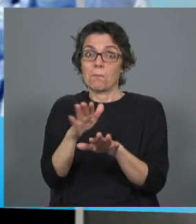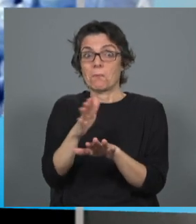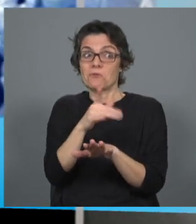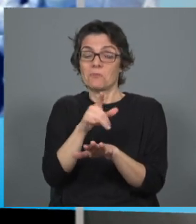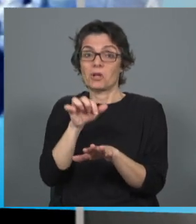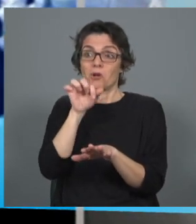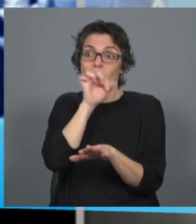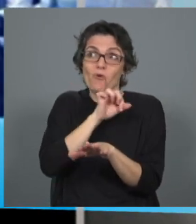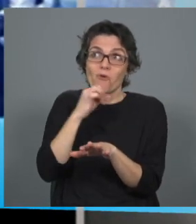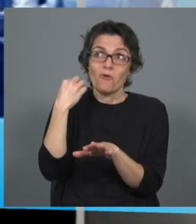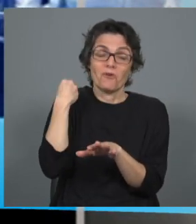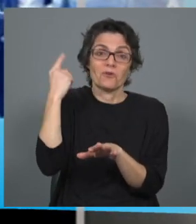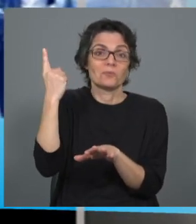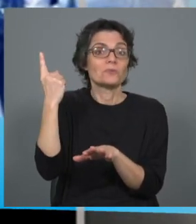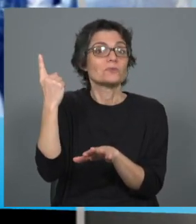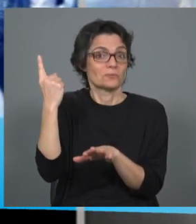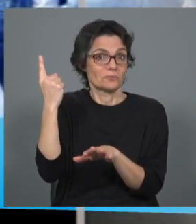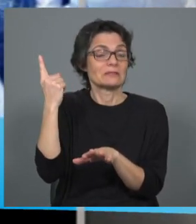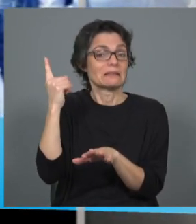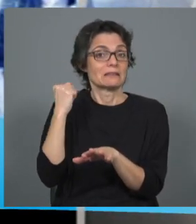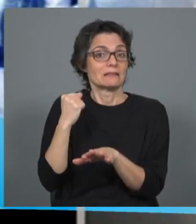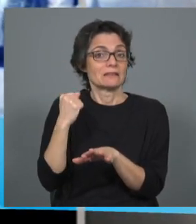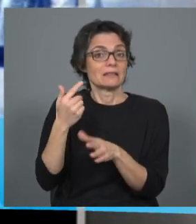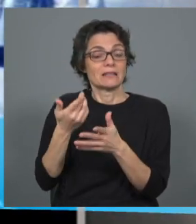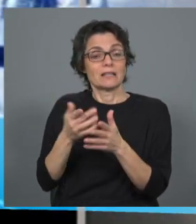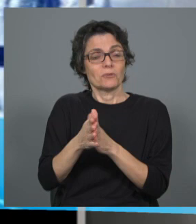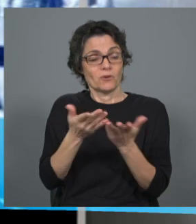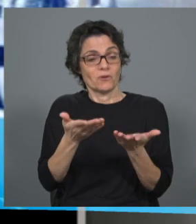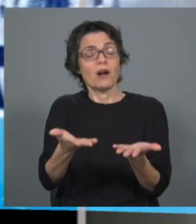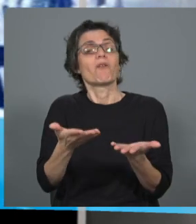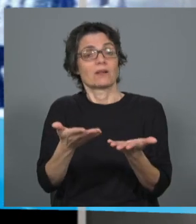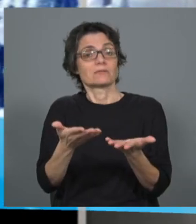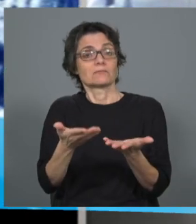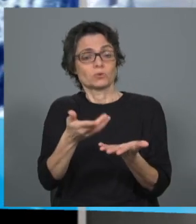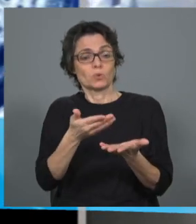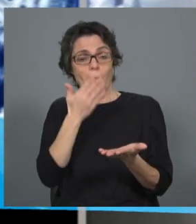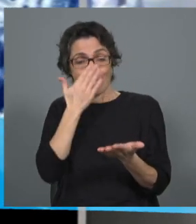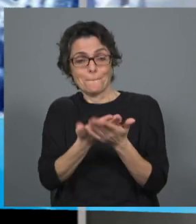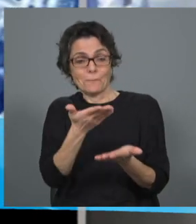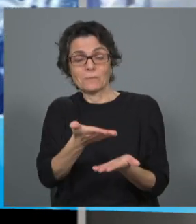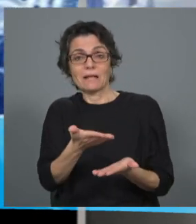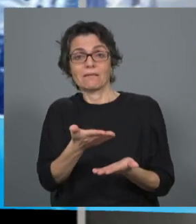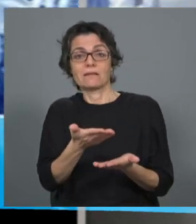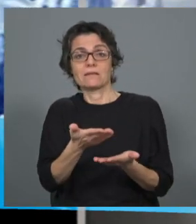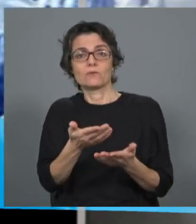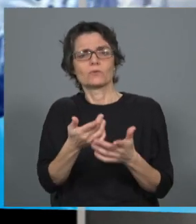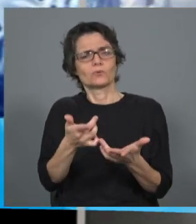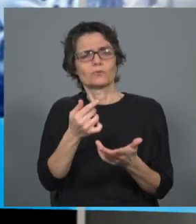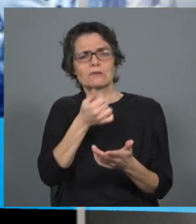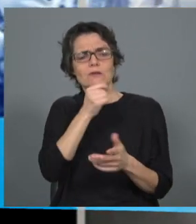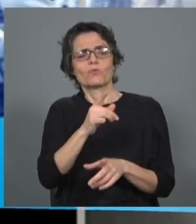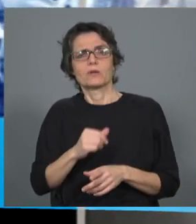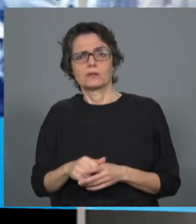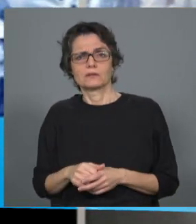a forma que Deus teve, ou que Deus aproveitou, para dizer, António, tens mesmo de levar esta questão a sério.